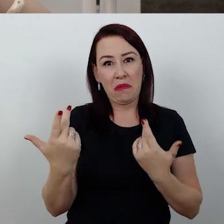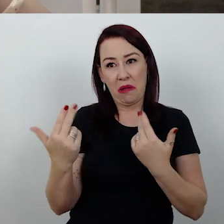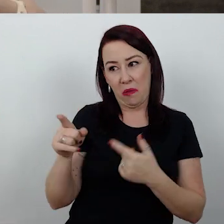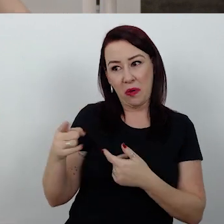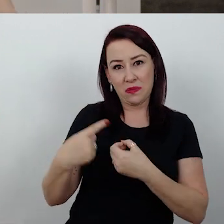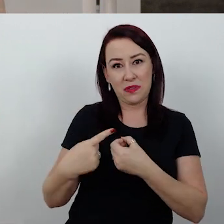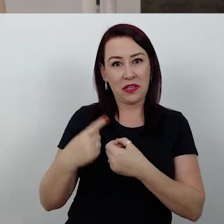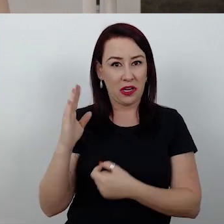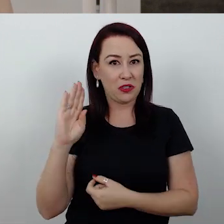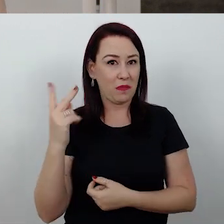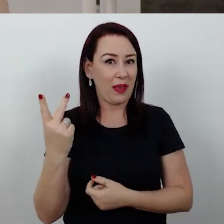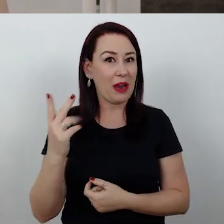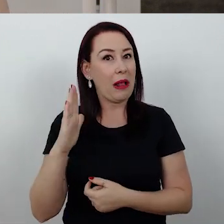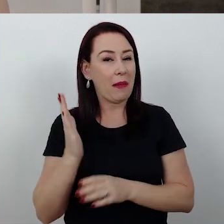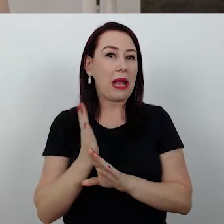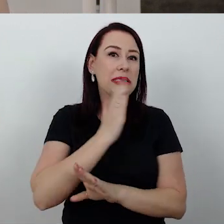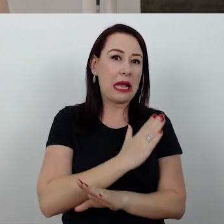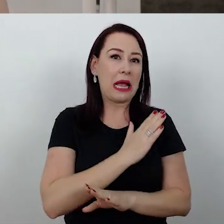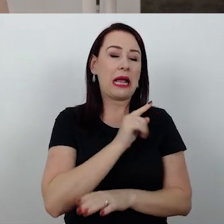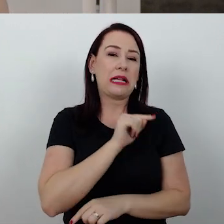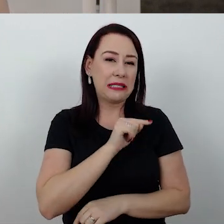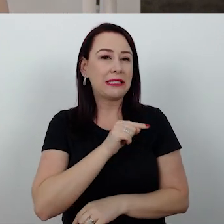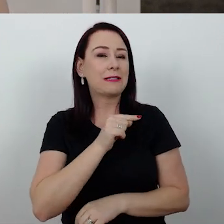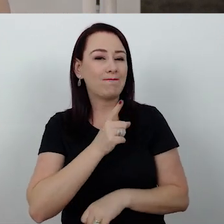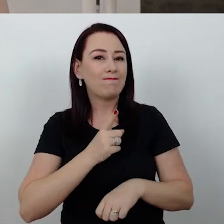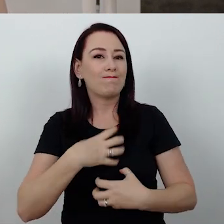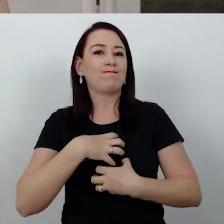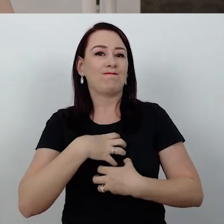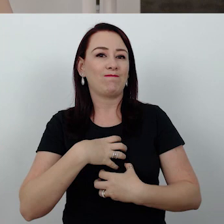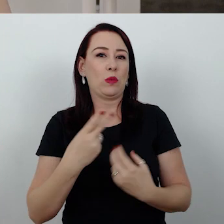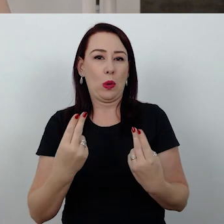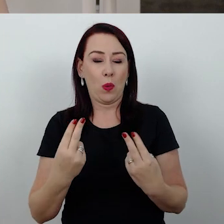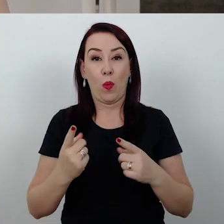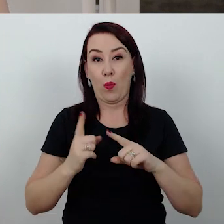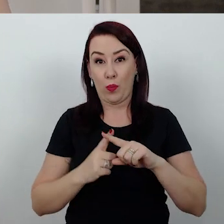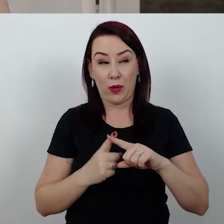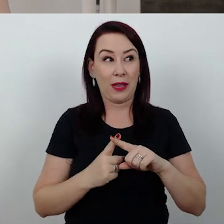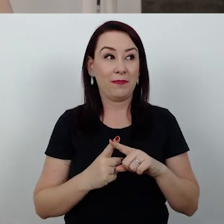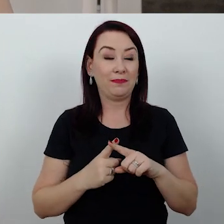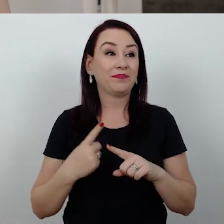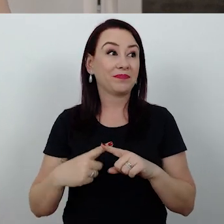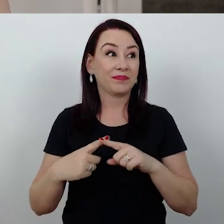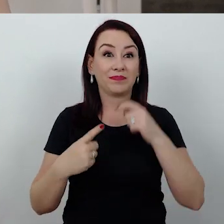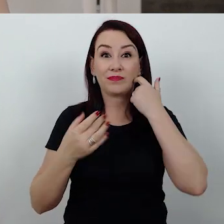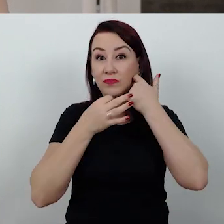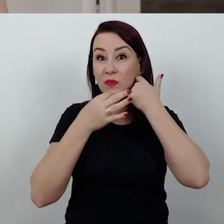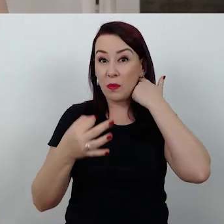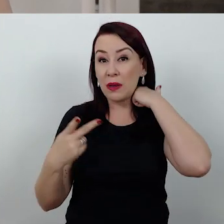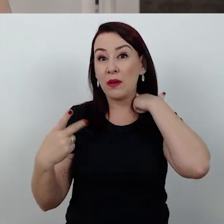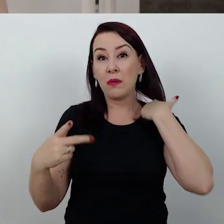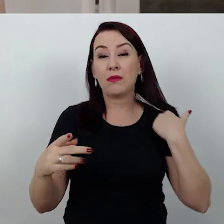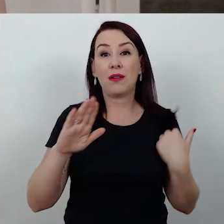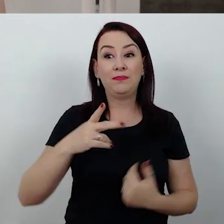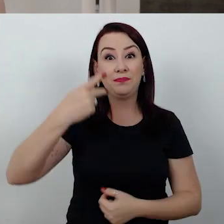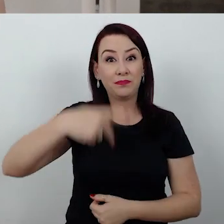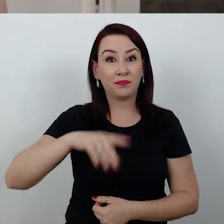encontrou um pouco essa problemática. E por quê? Porque a gente aqui, assim, a minha visão é que a gente